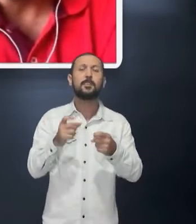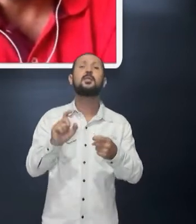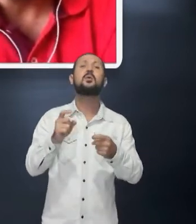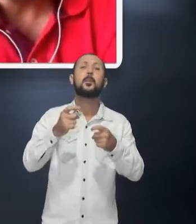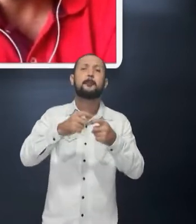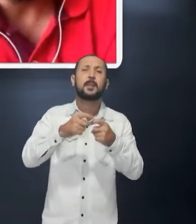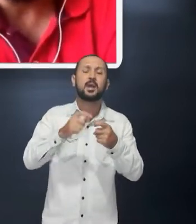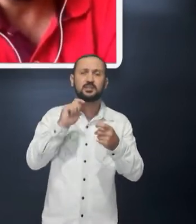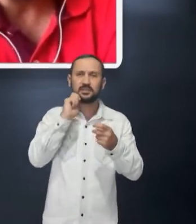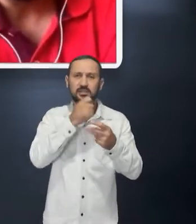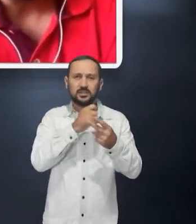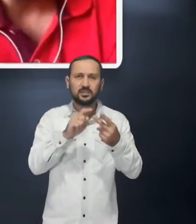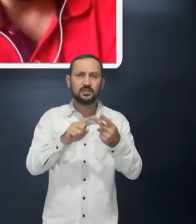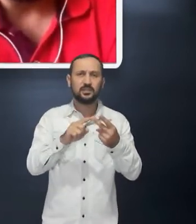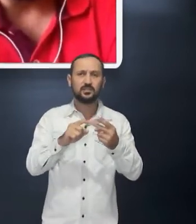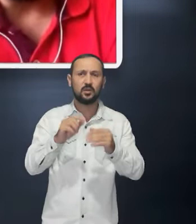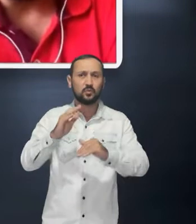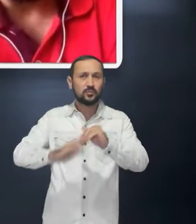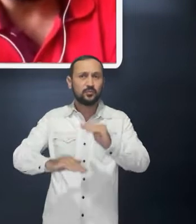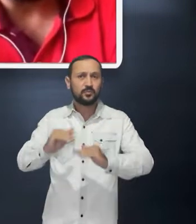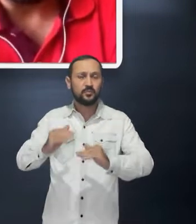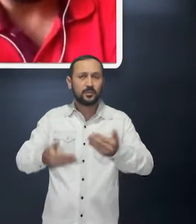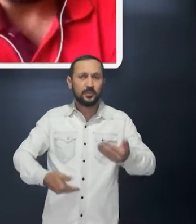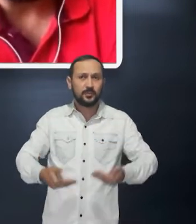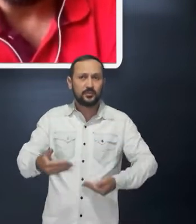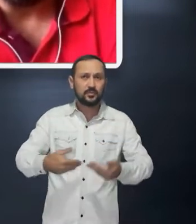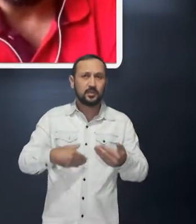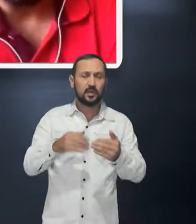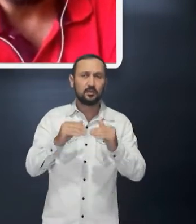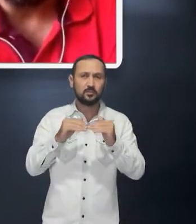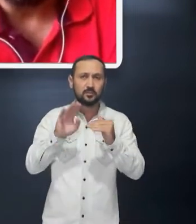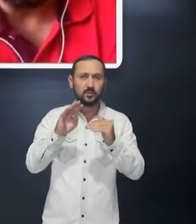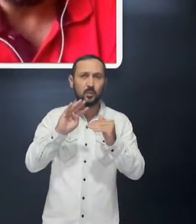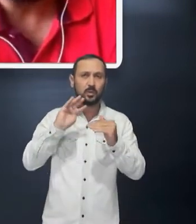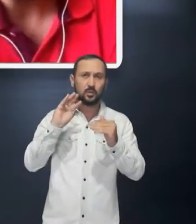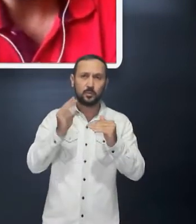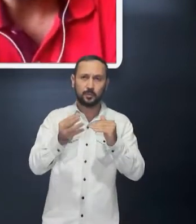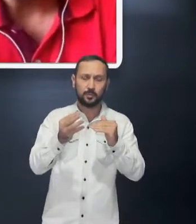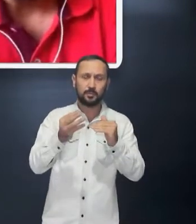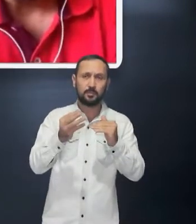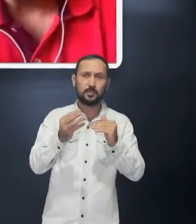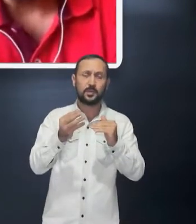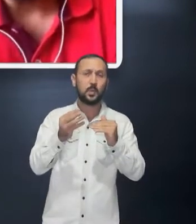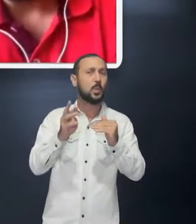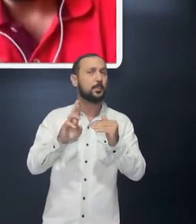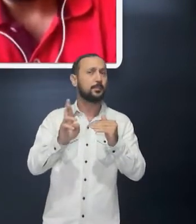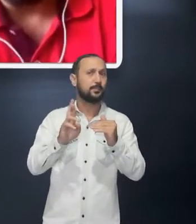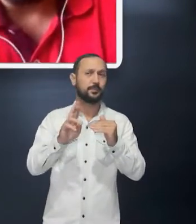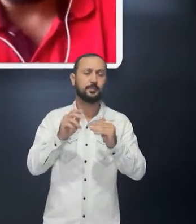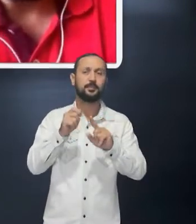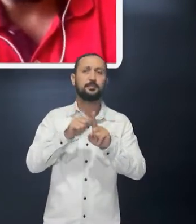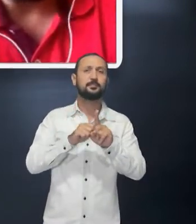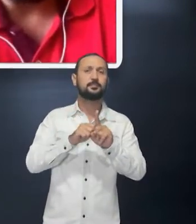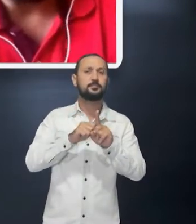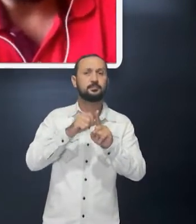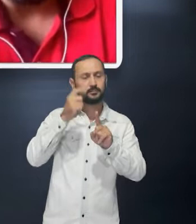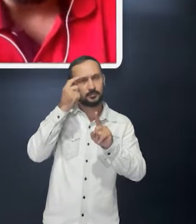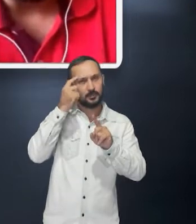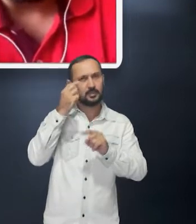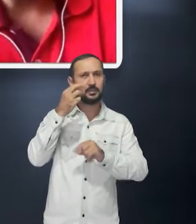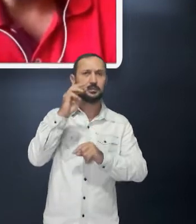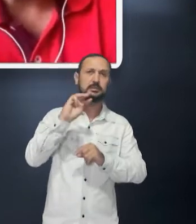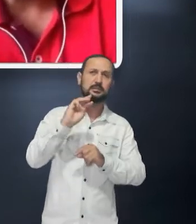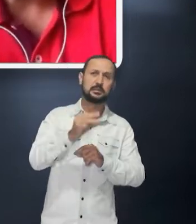dentista, com o funcionário, que ganha aí mais do que R$4 mil por mês, e uma 3.300 que